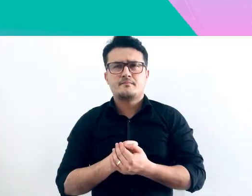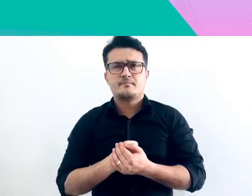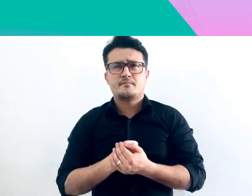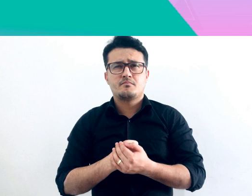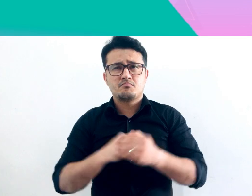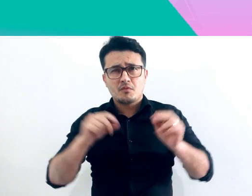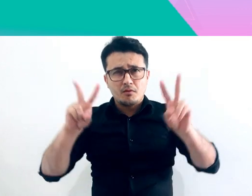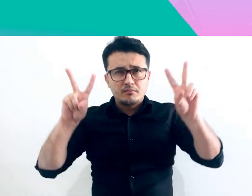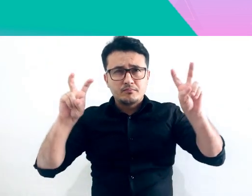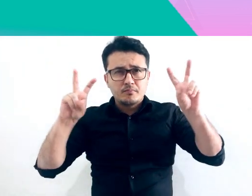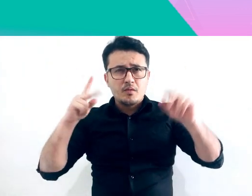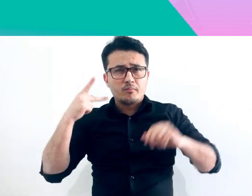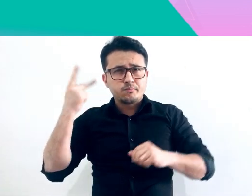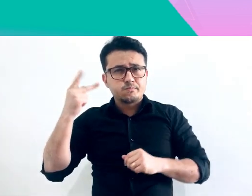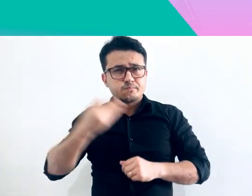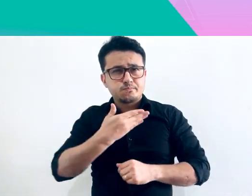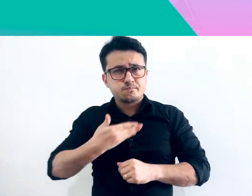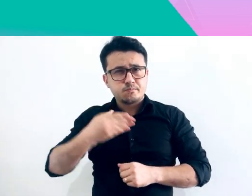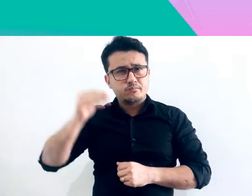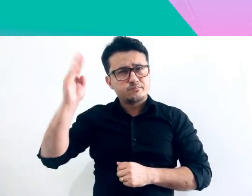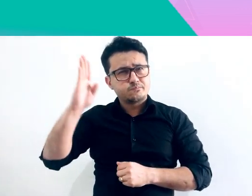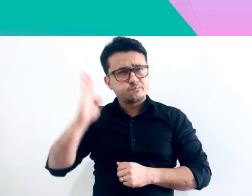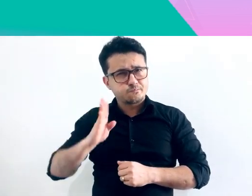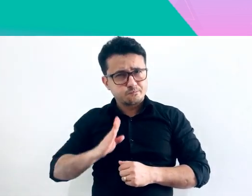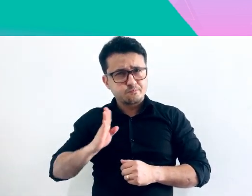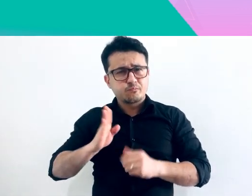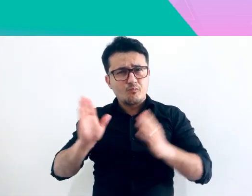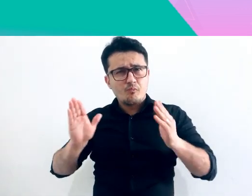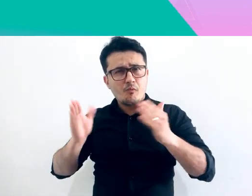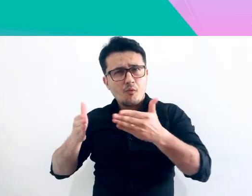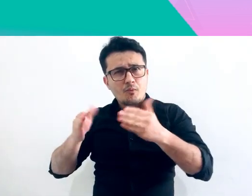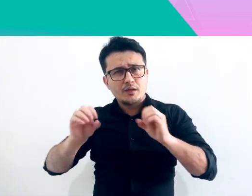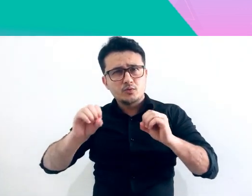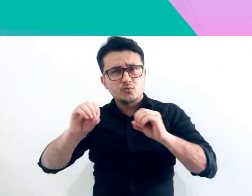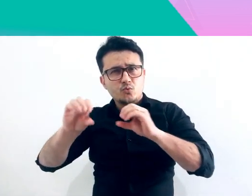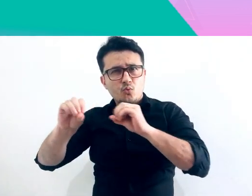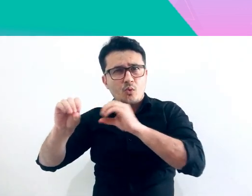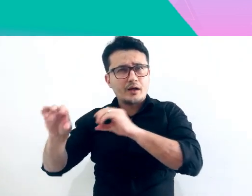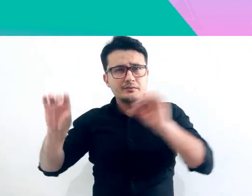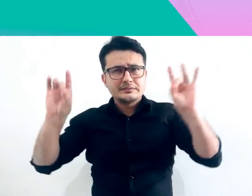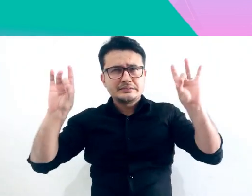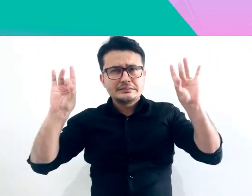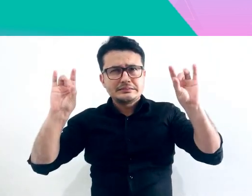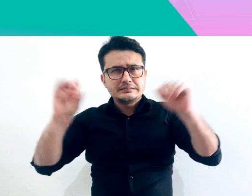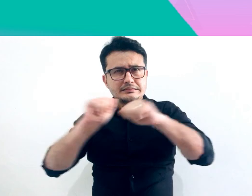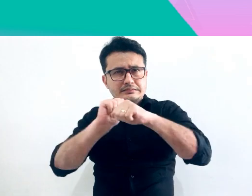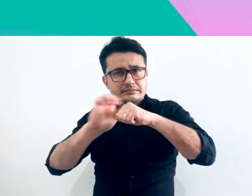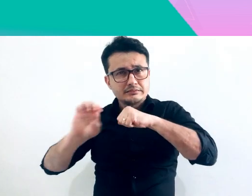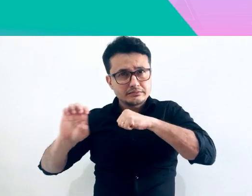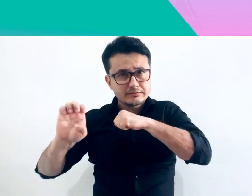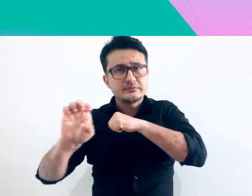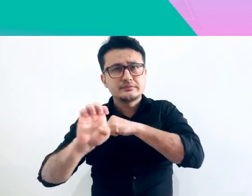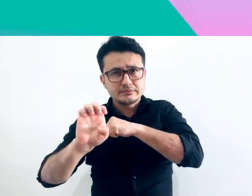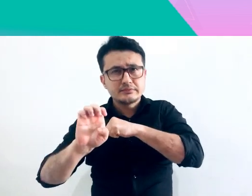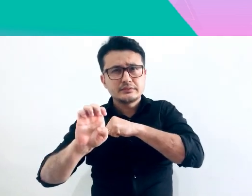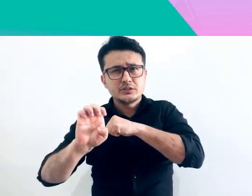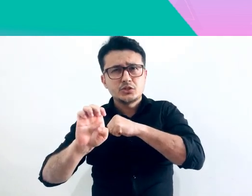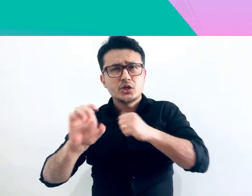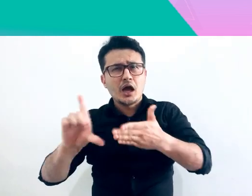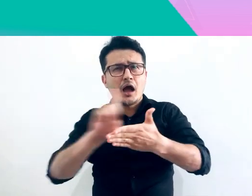Quando tratamos de políticas públicas nacionais para a educação especial e atendimento educacional